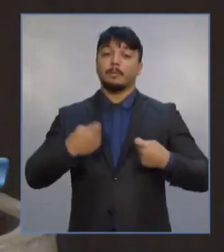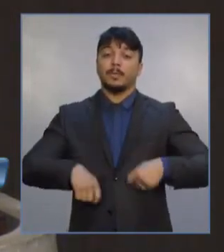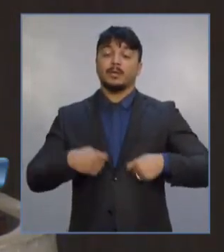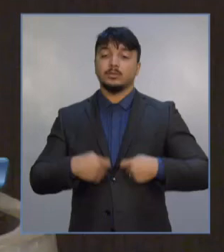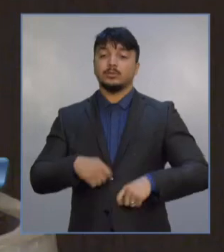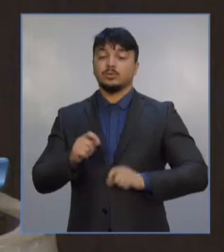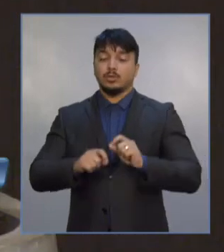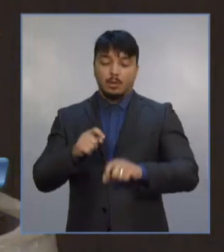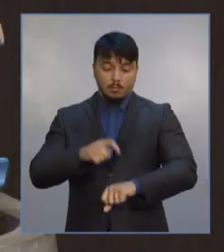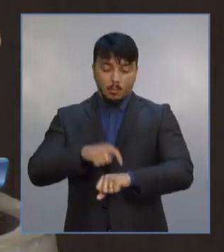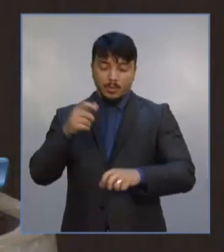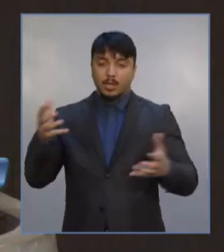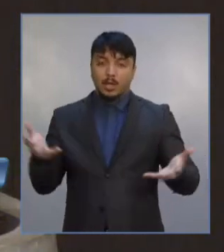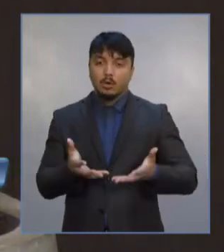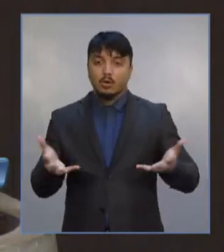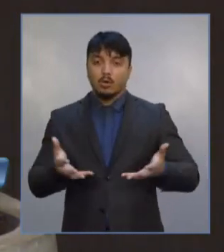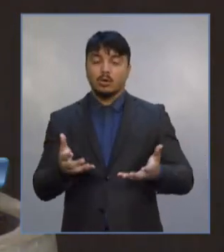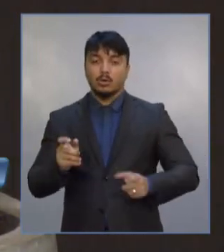precisamos, neste momento,